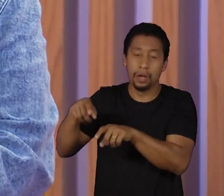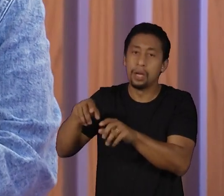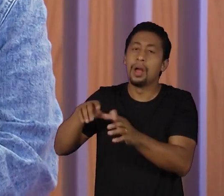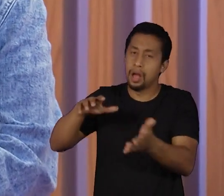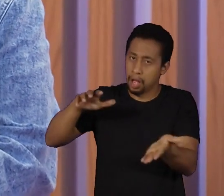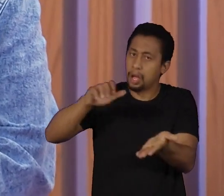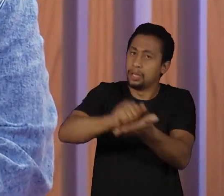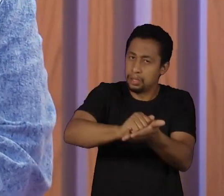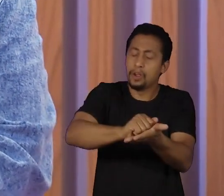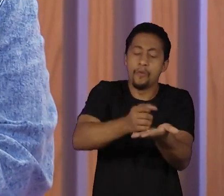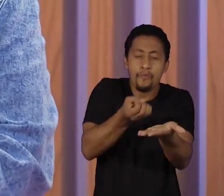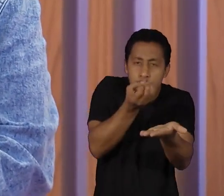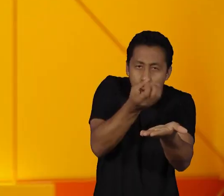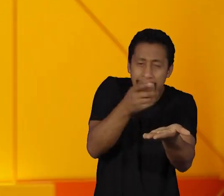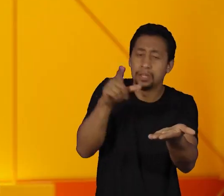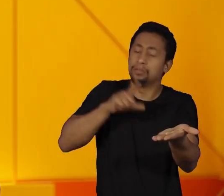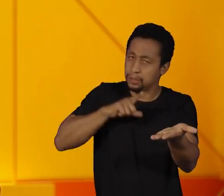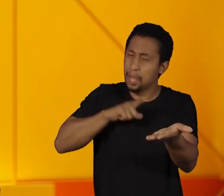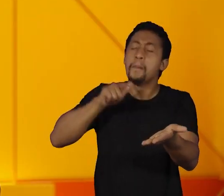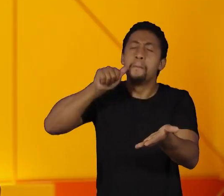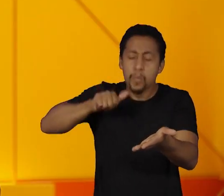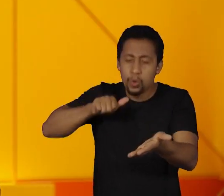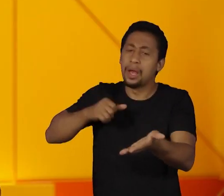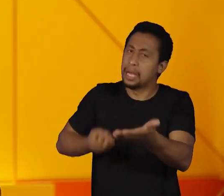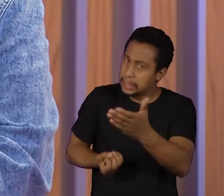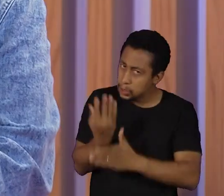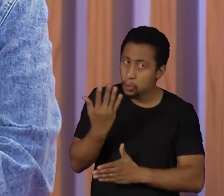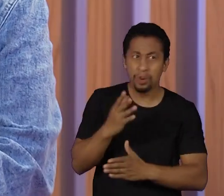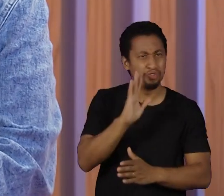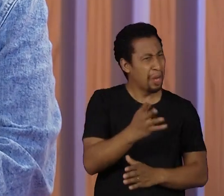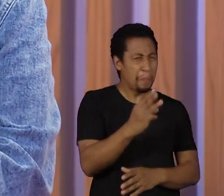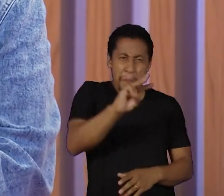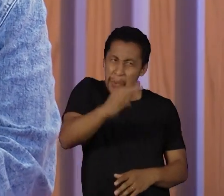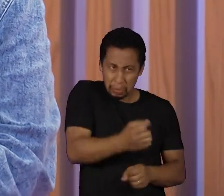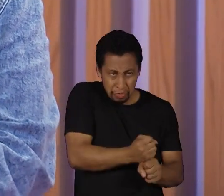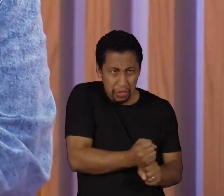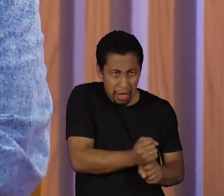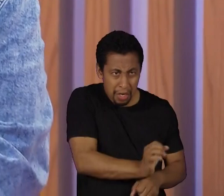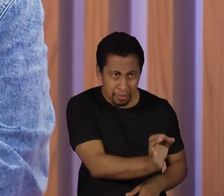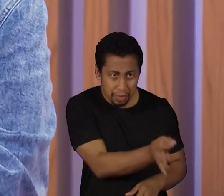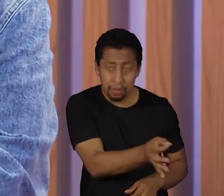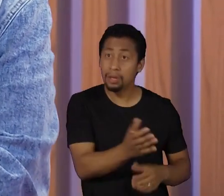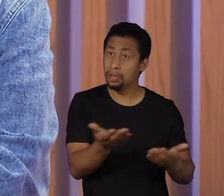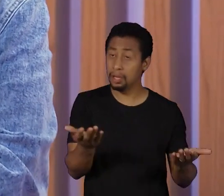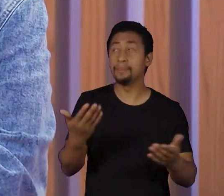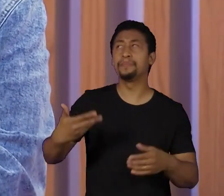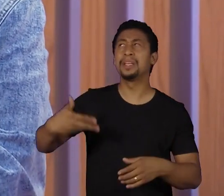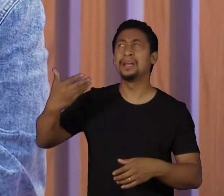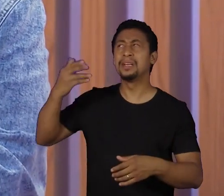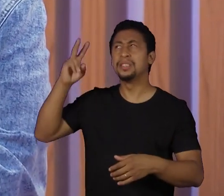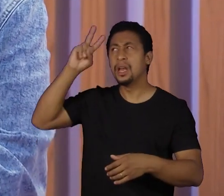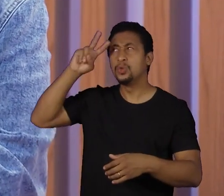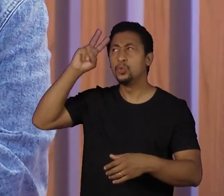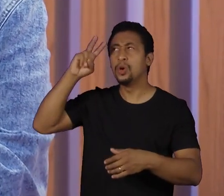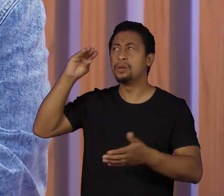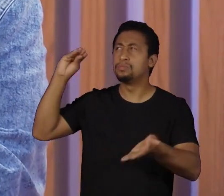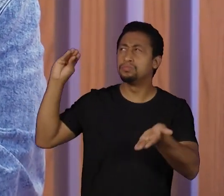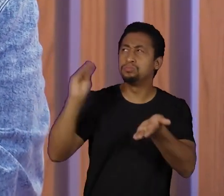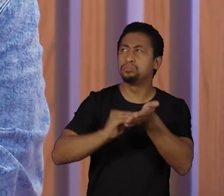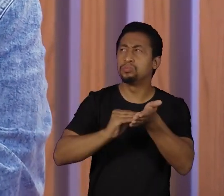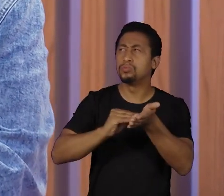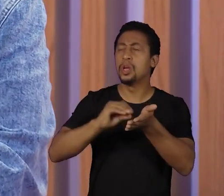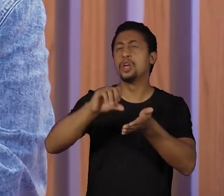participação ativa das mulheres. São milhares de anos. Milhares de anos. Os primeiros registros históricos são datados de 9 mil